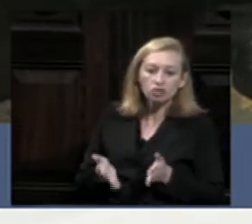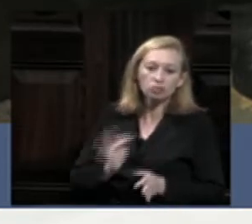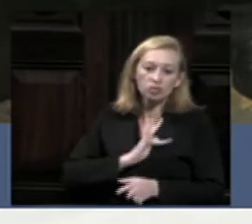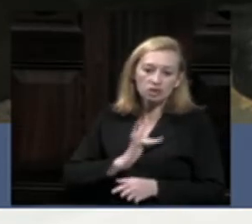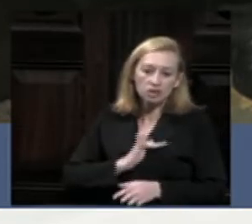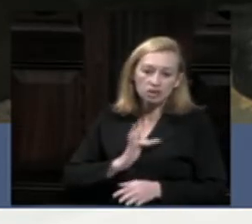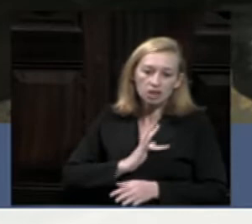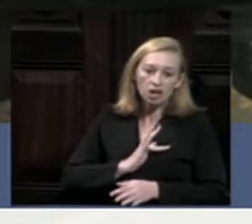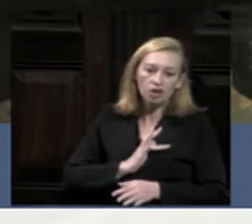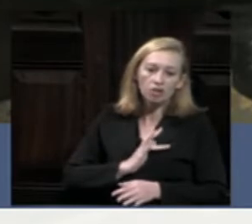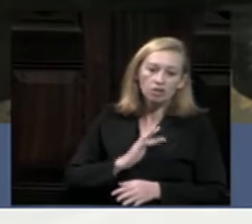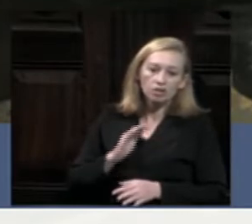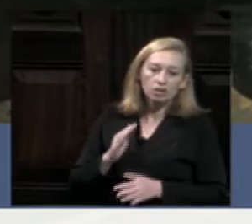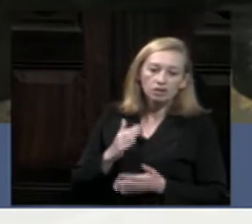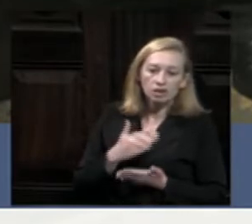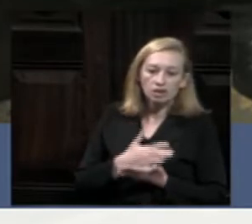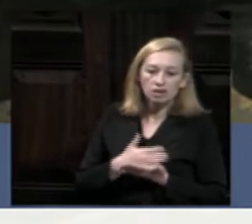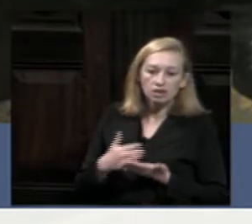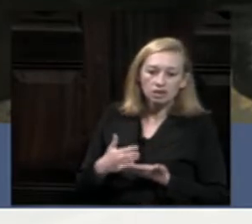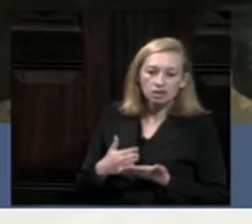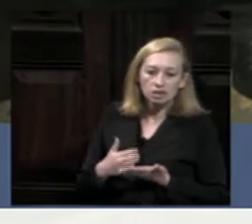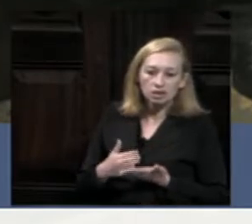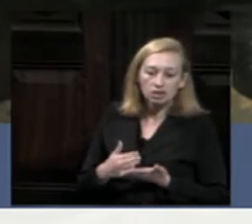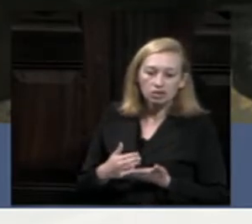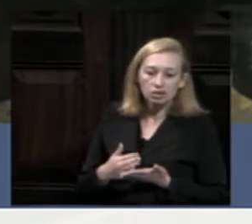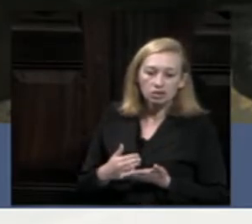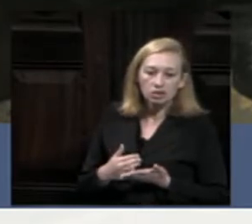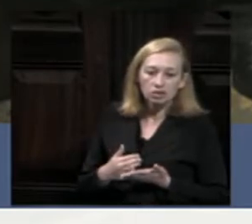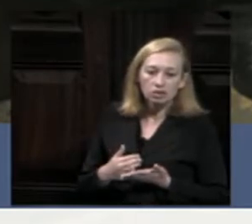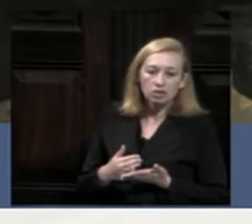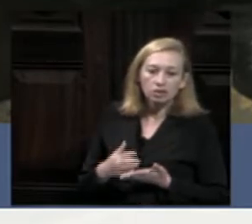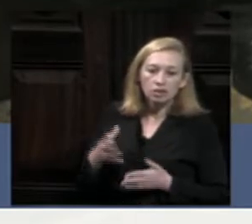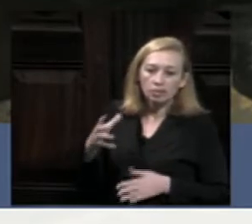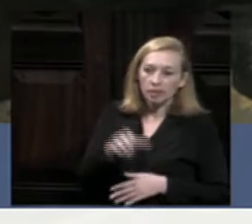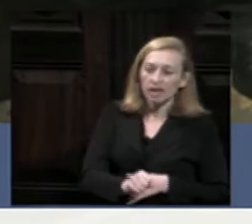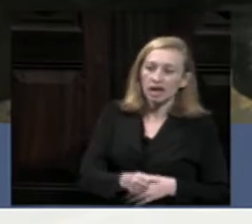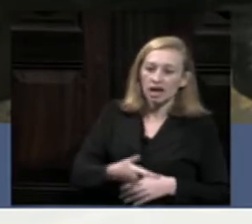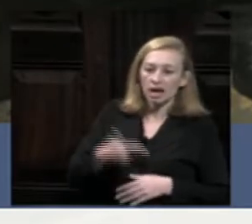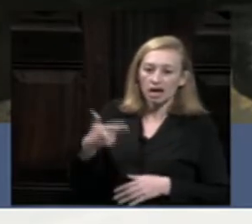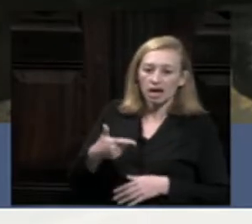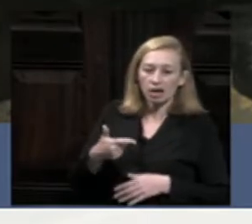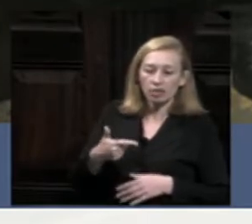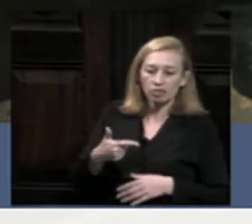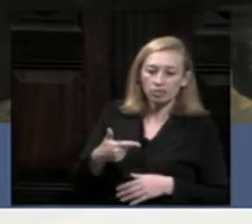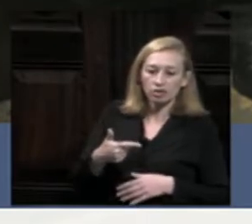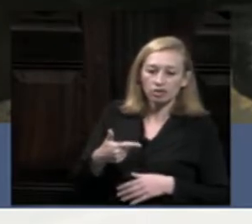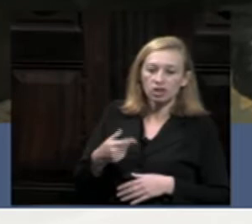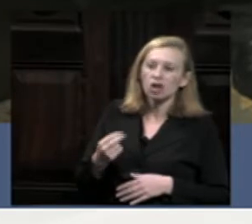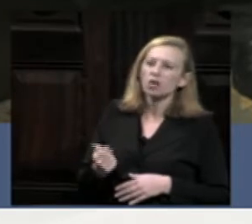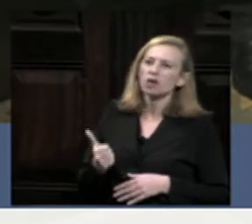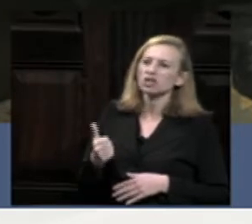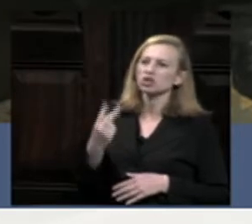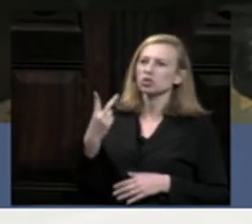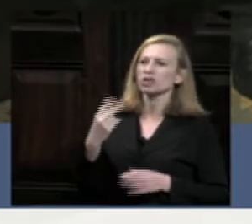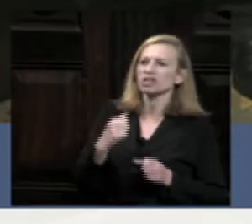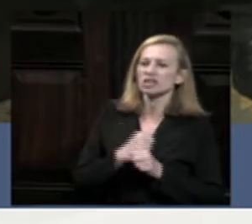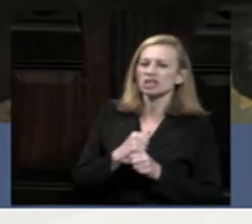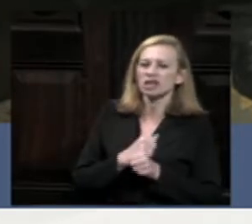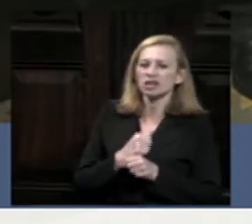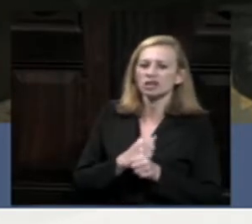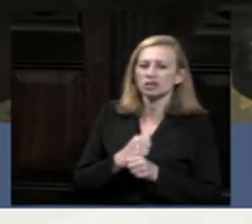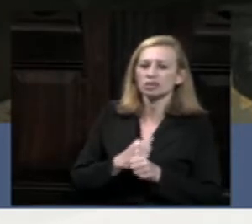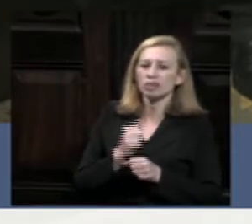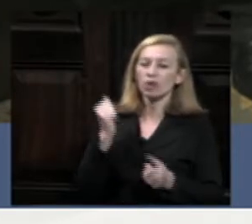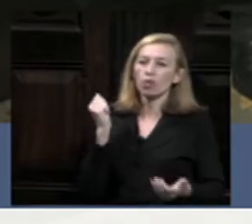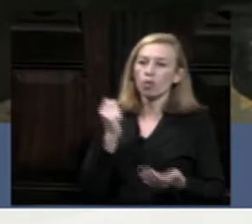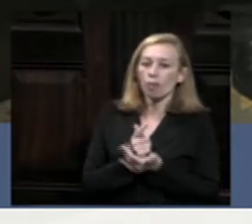principalmente, que está em formação, após ele concluir o seu curso de formação, tomar posse, leva quase 2 anos até ele conseguir comprar